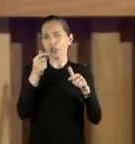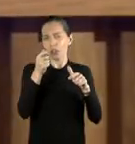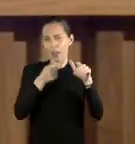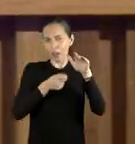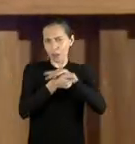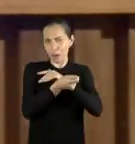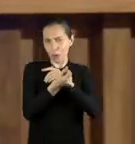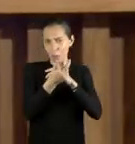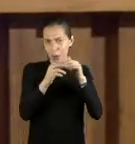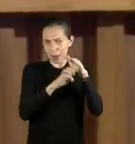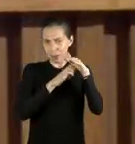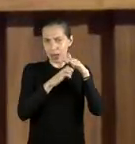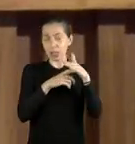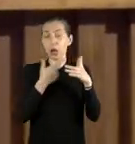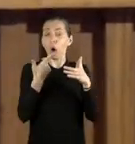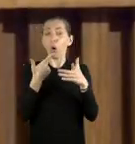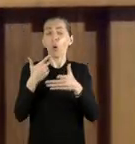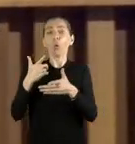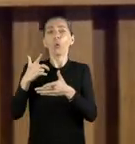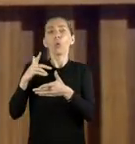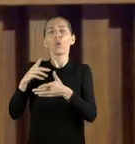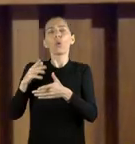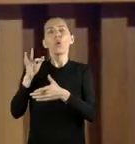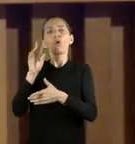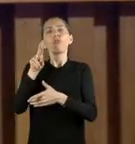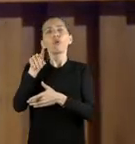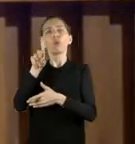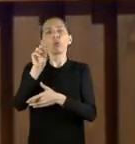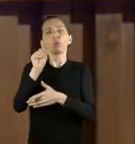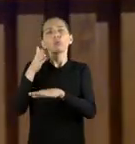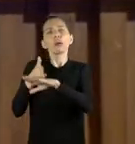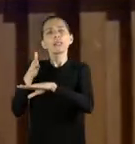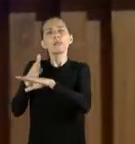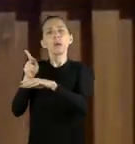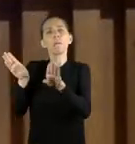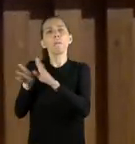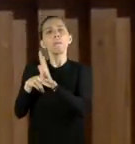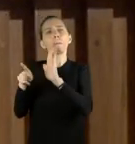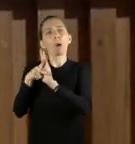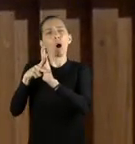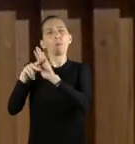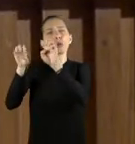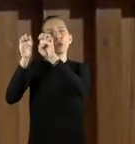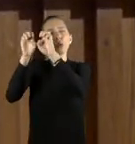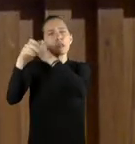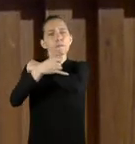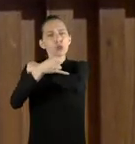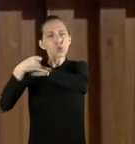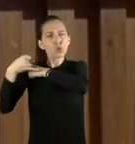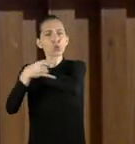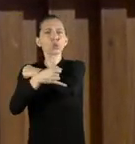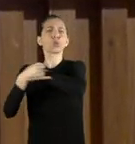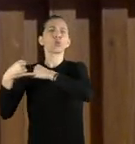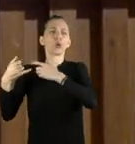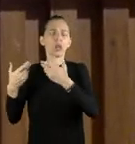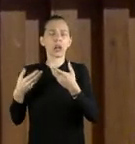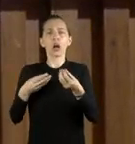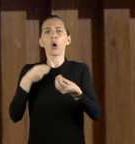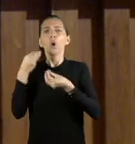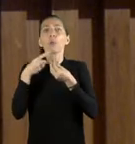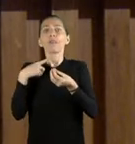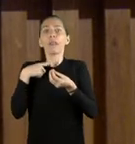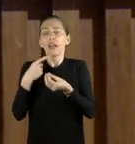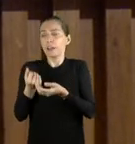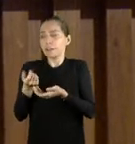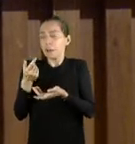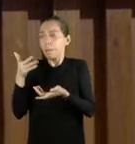nesses fundos de participação que são de infraestruturas. Então, eles vão construir um bem mesmo. Então, eles pegam um investimento coletivo e vão